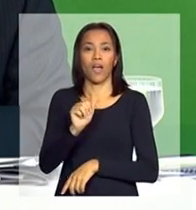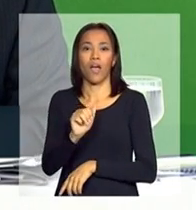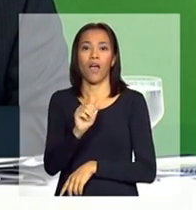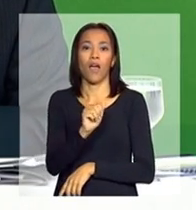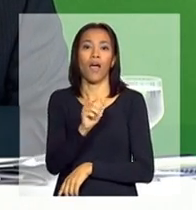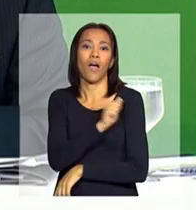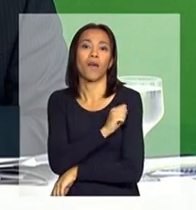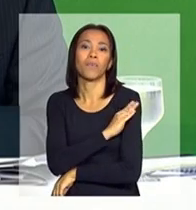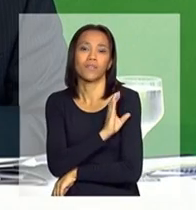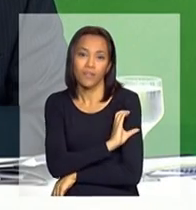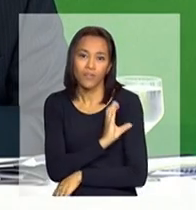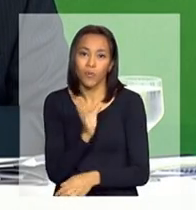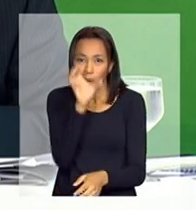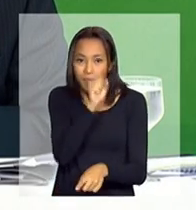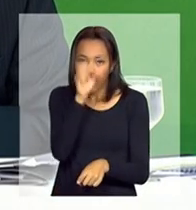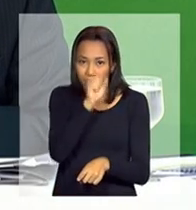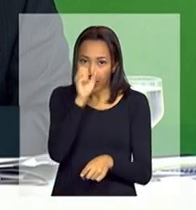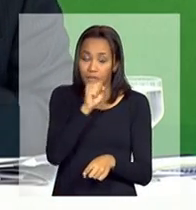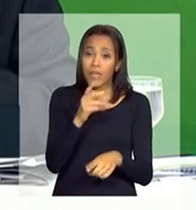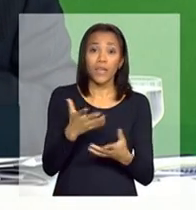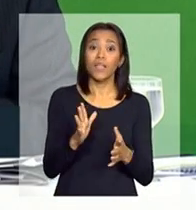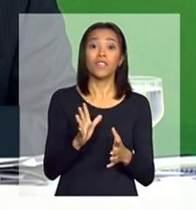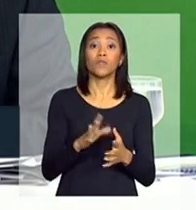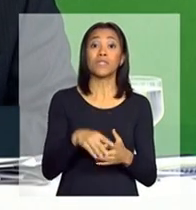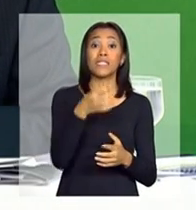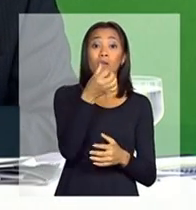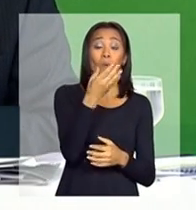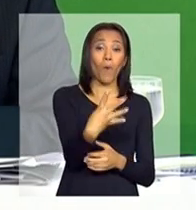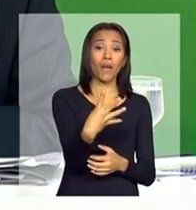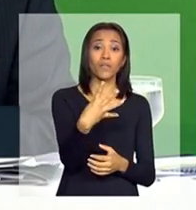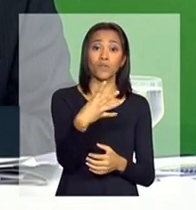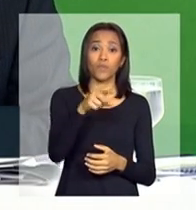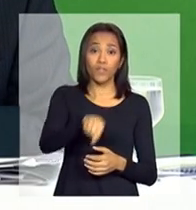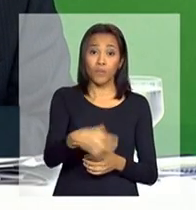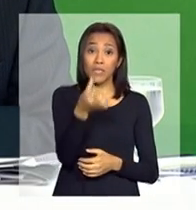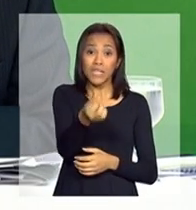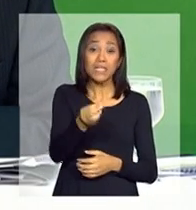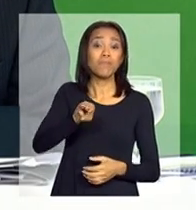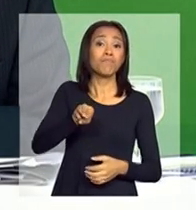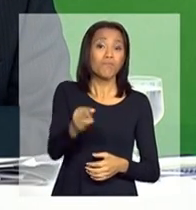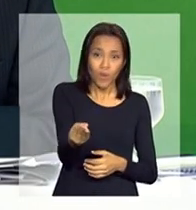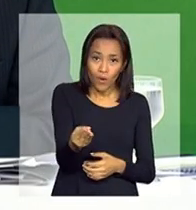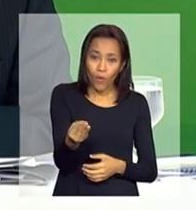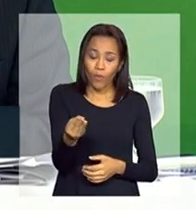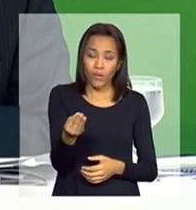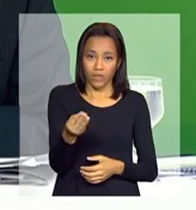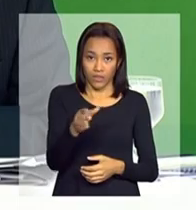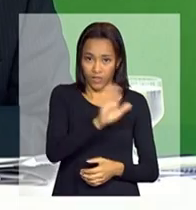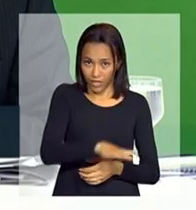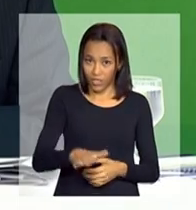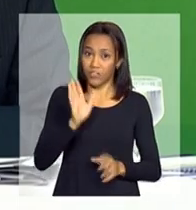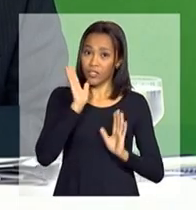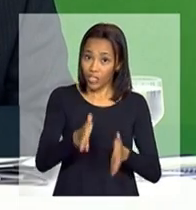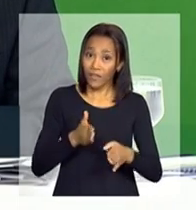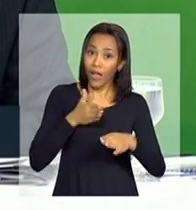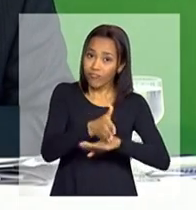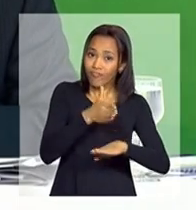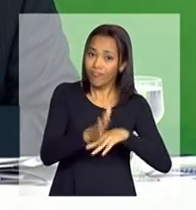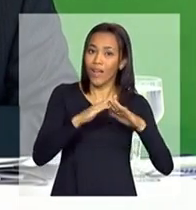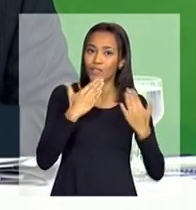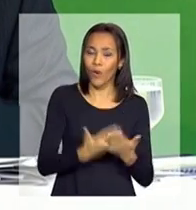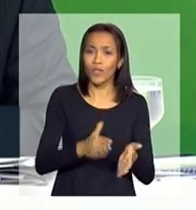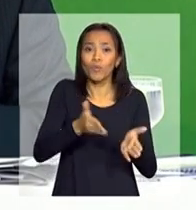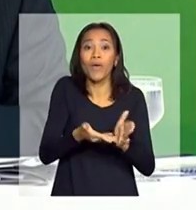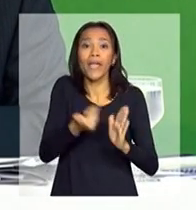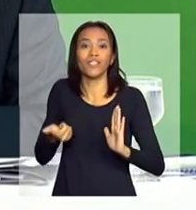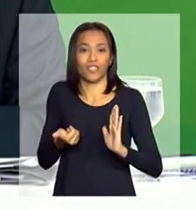eles não consideram 4,6 milhões de crianças que estão matriculadas ora a hora que você